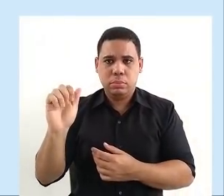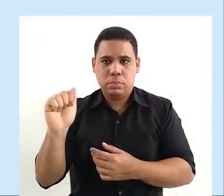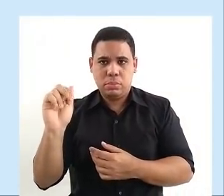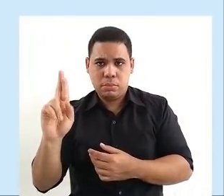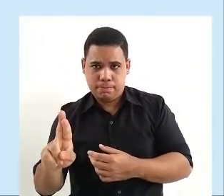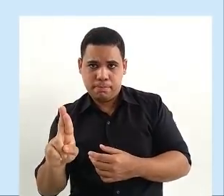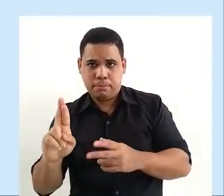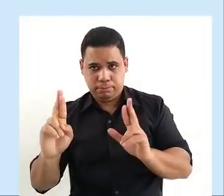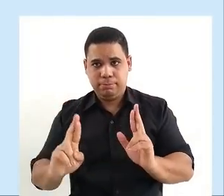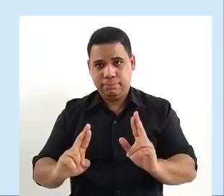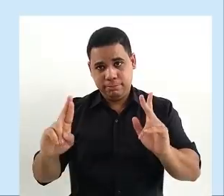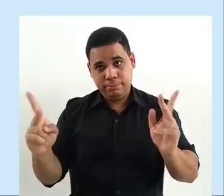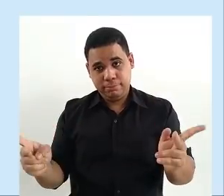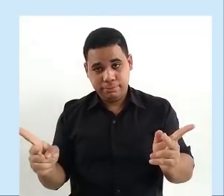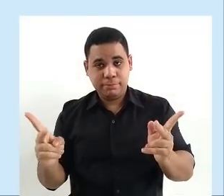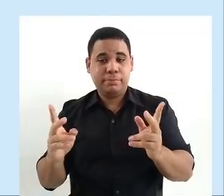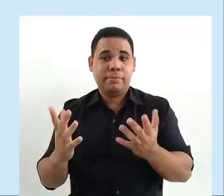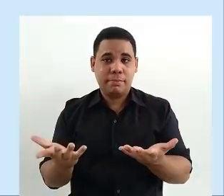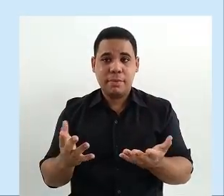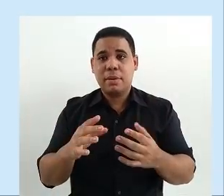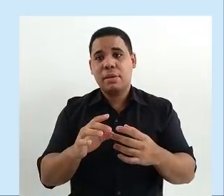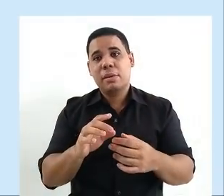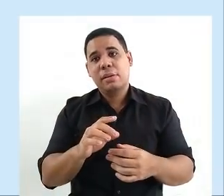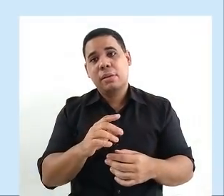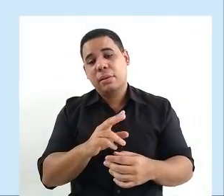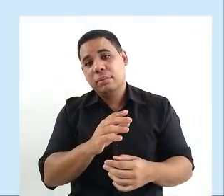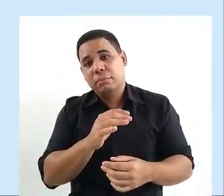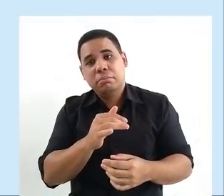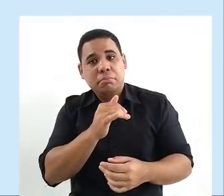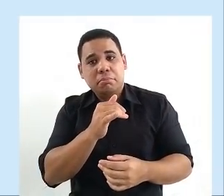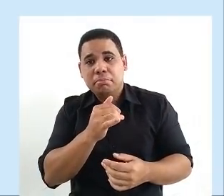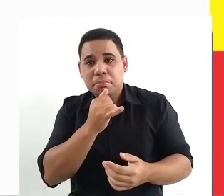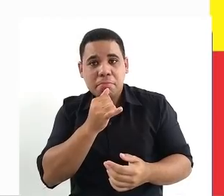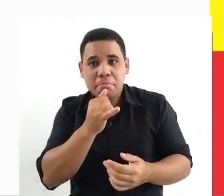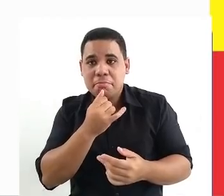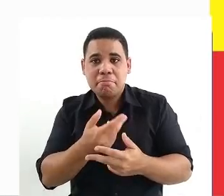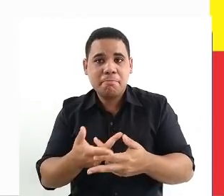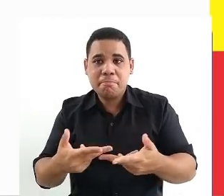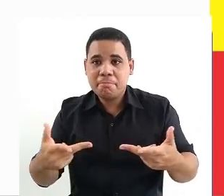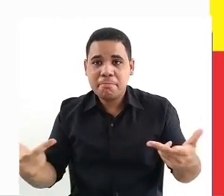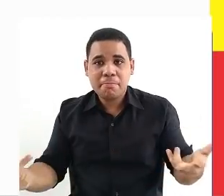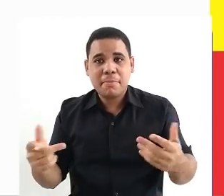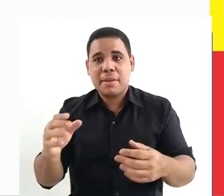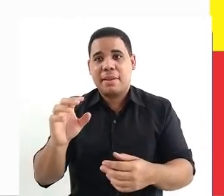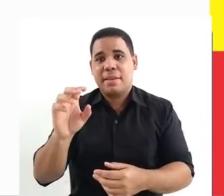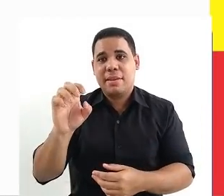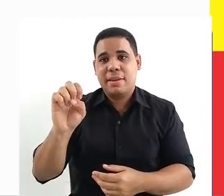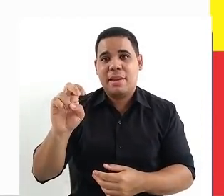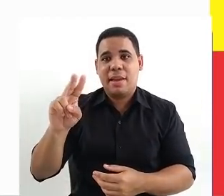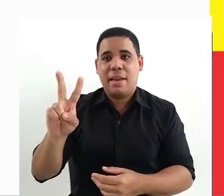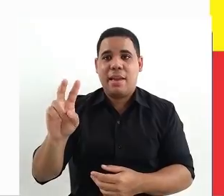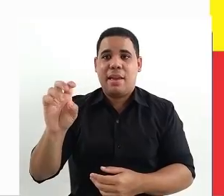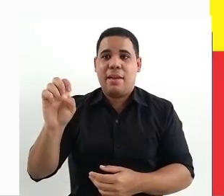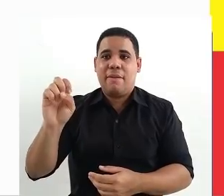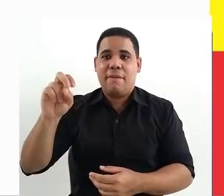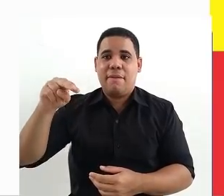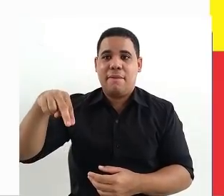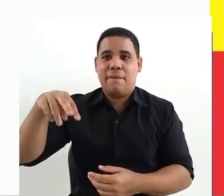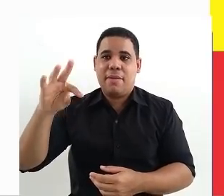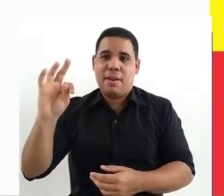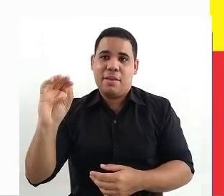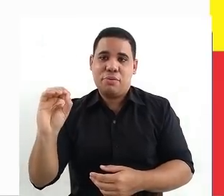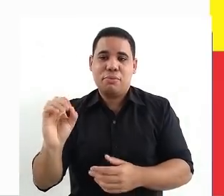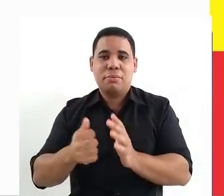exemplo bem práticozinho e bem tranquilo. Observa aí na tua tela. Lucas lança uma moeda. Qual